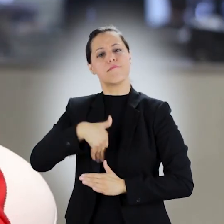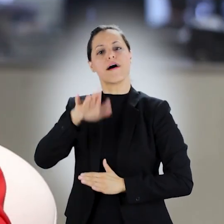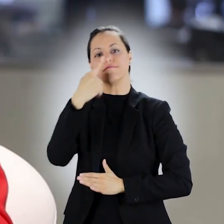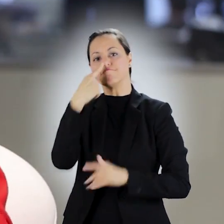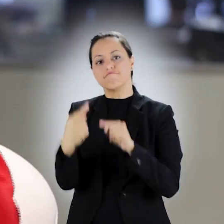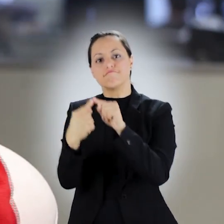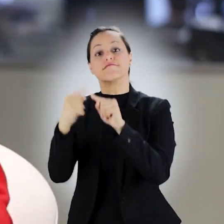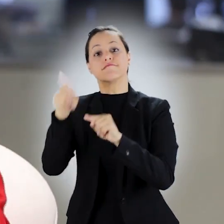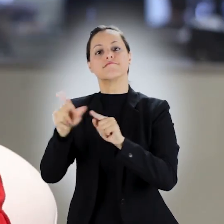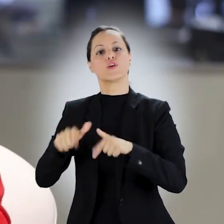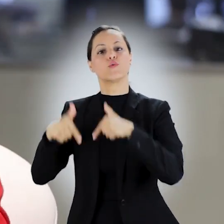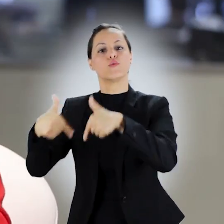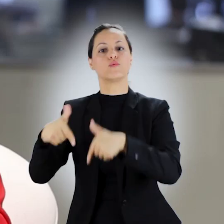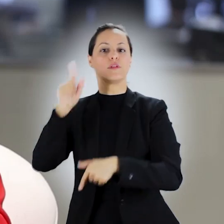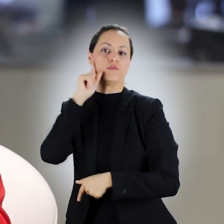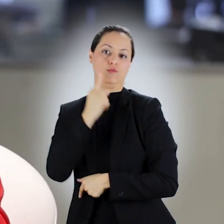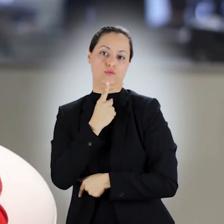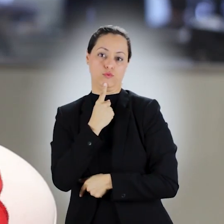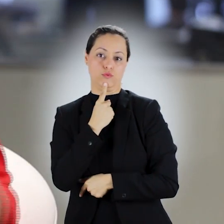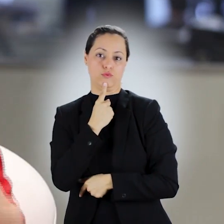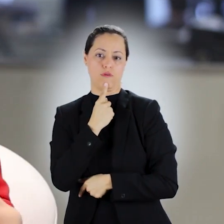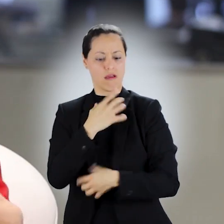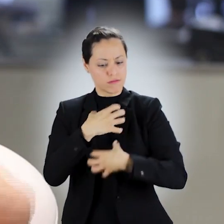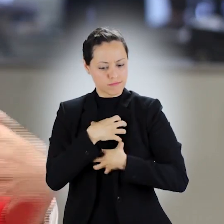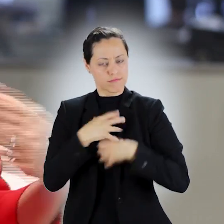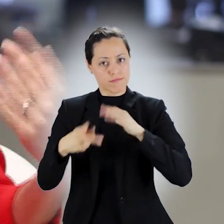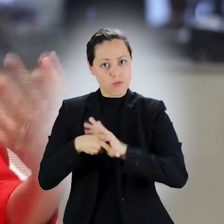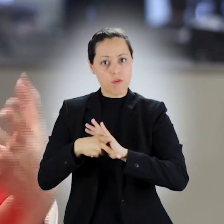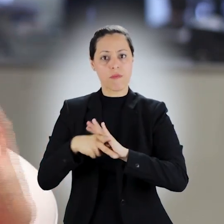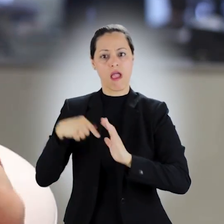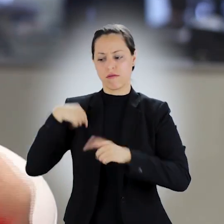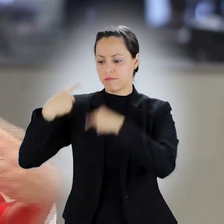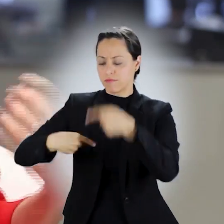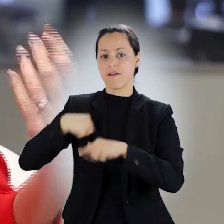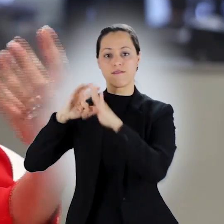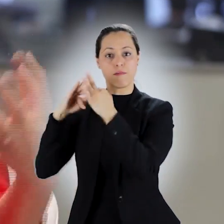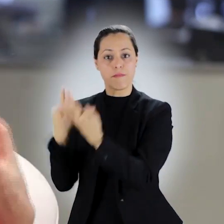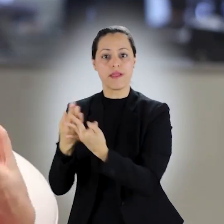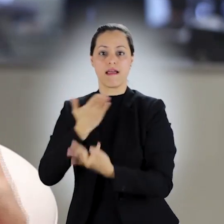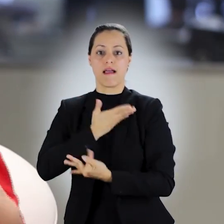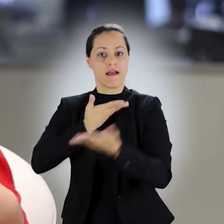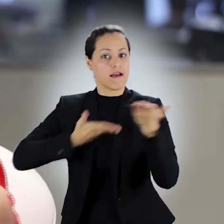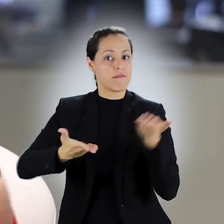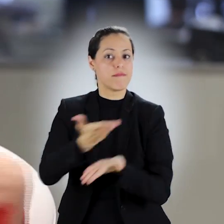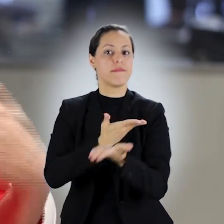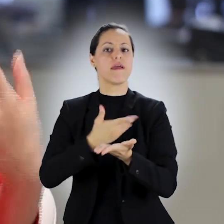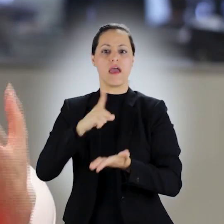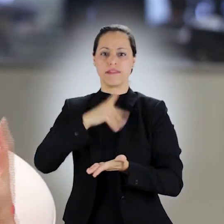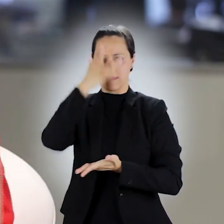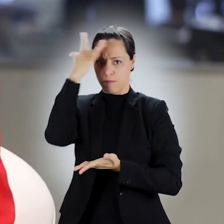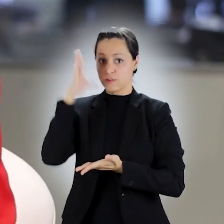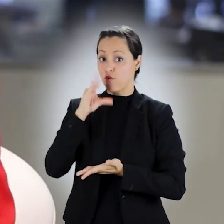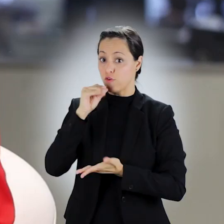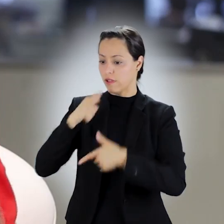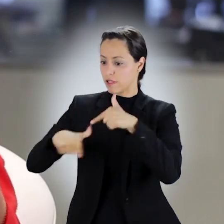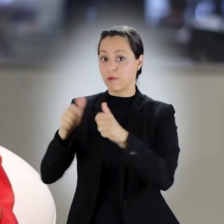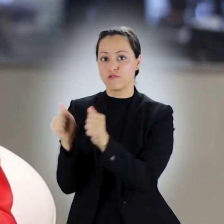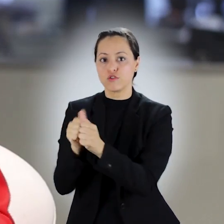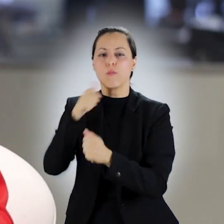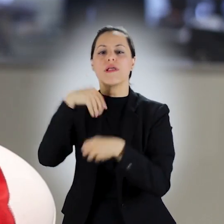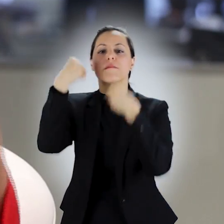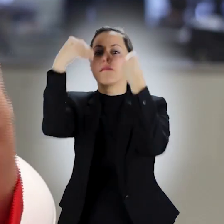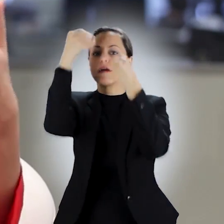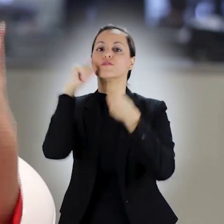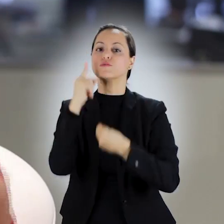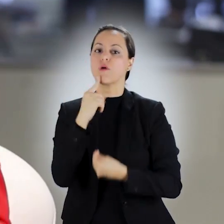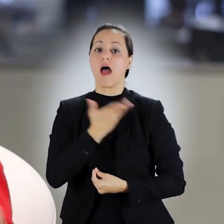me dou muito bem apoiando esta causa surda. Tá em mim, tá na minha família, tá entre os meus amigos. Eu tenho fornecedores surdos, uma